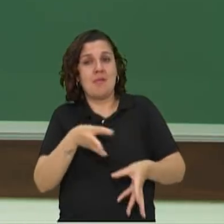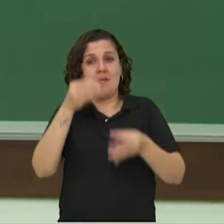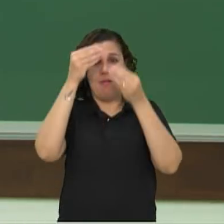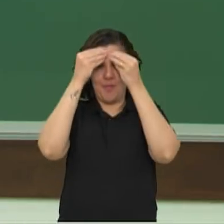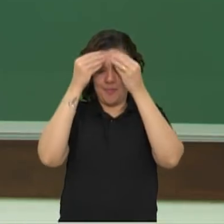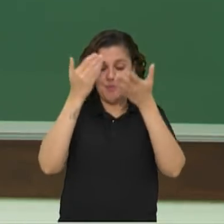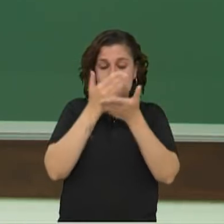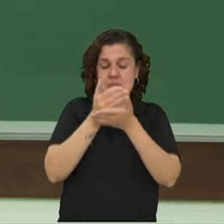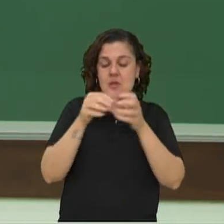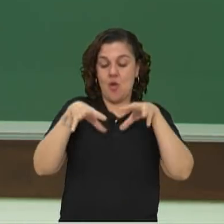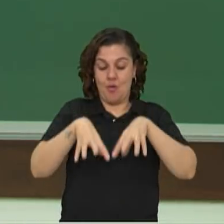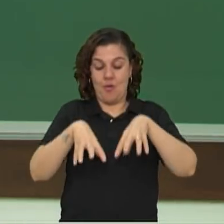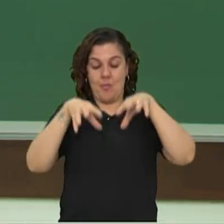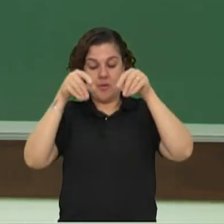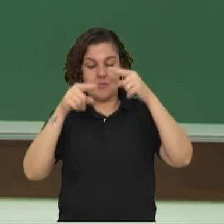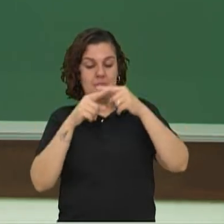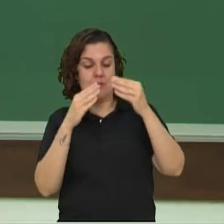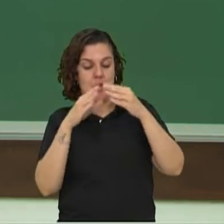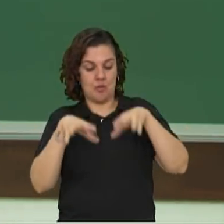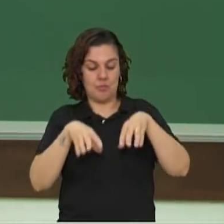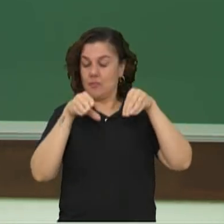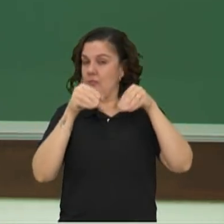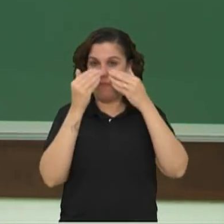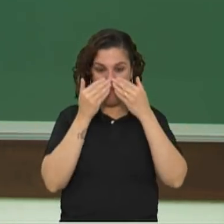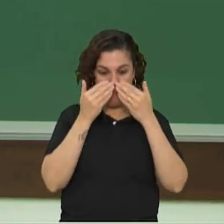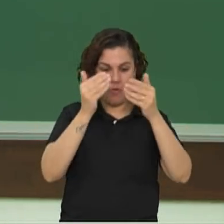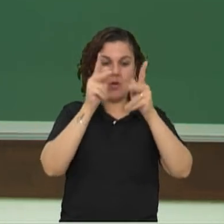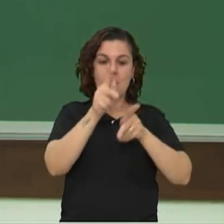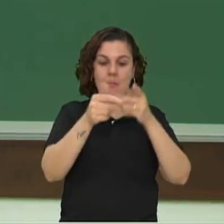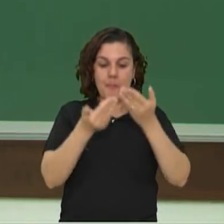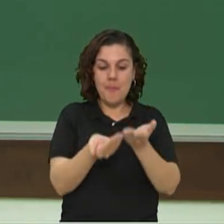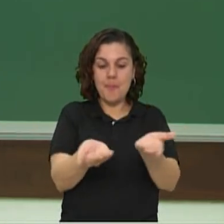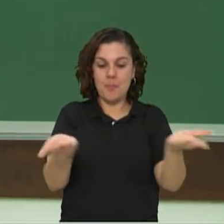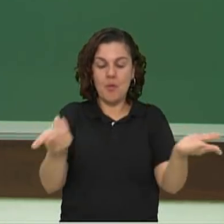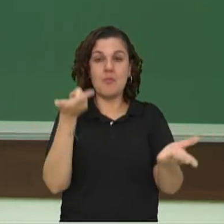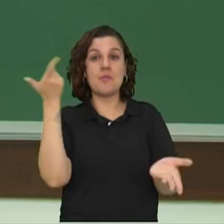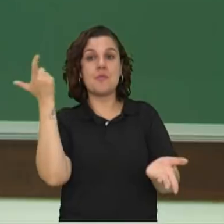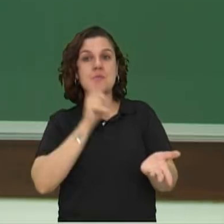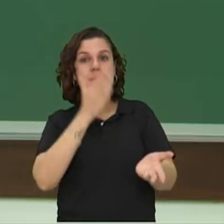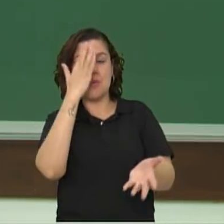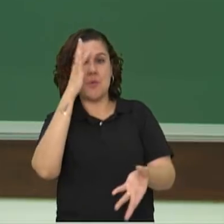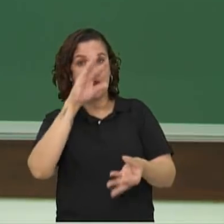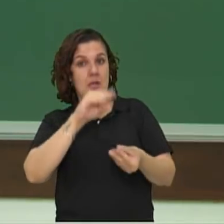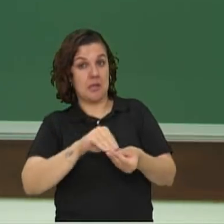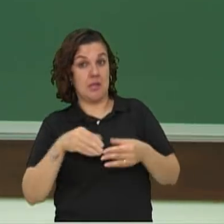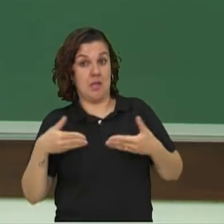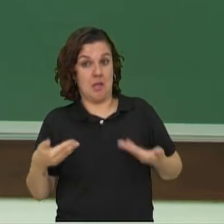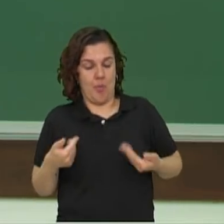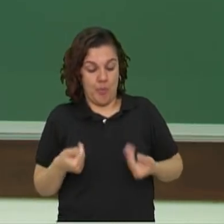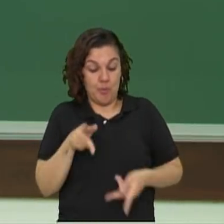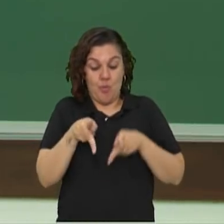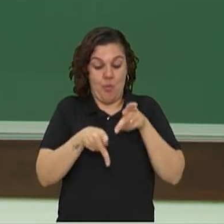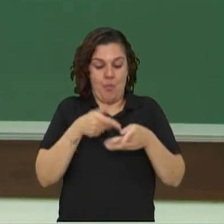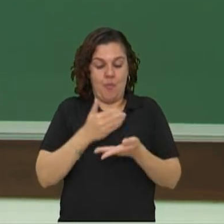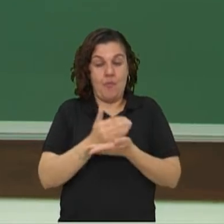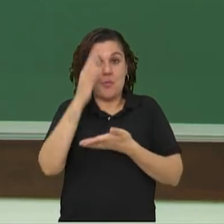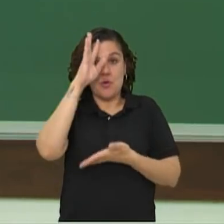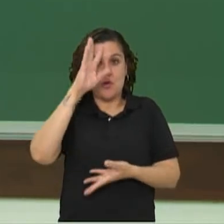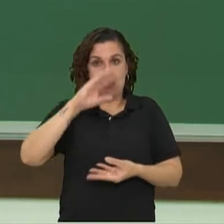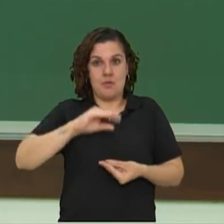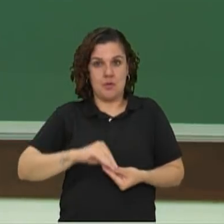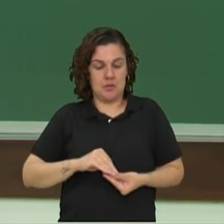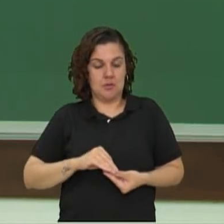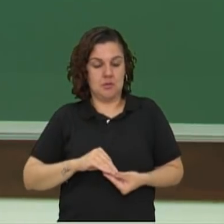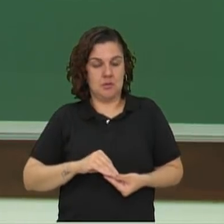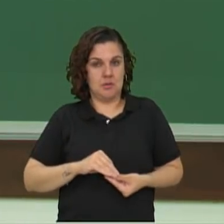dentro dos castelos, dos mosteiros, foi para o público conseguiu interpretar. Só que quando o público começou a interpretar isso,